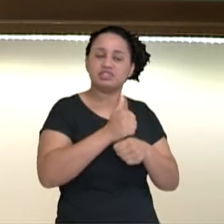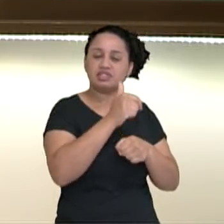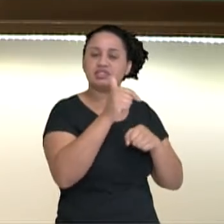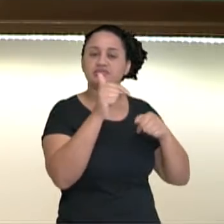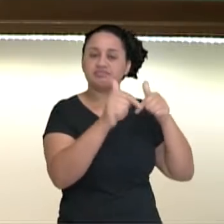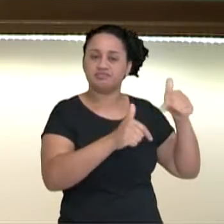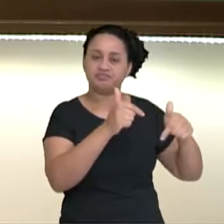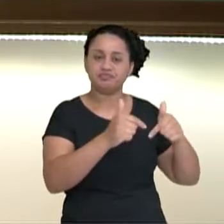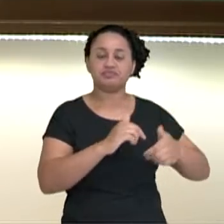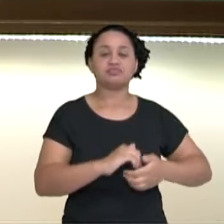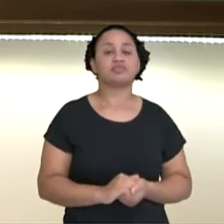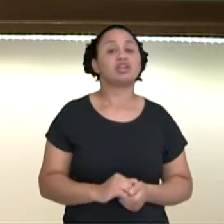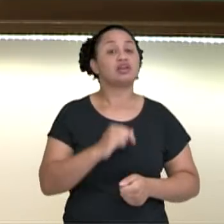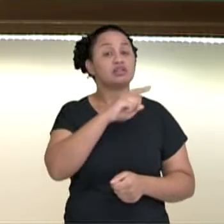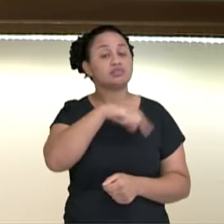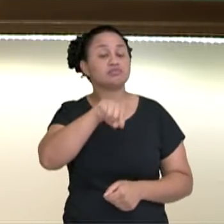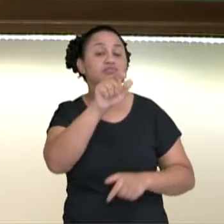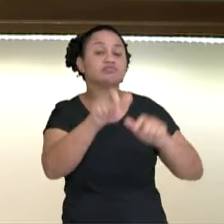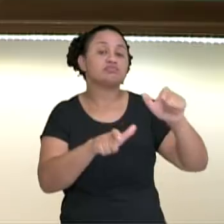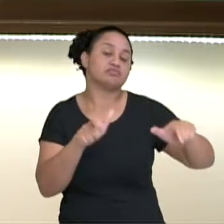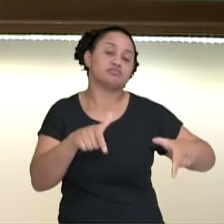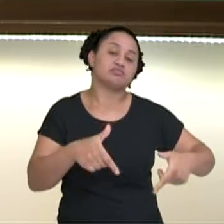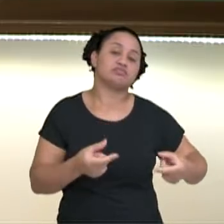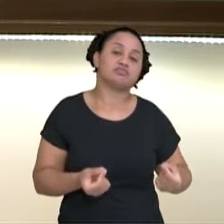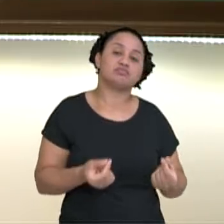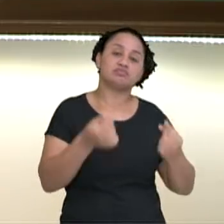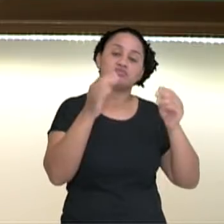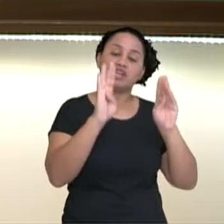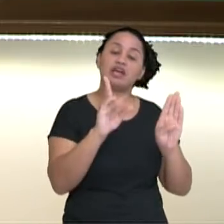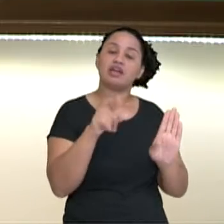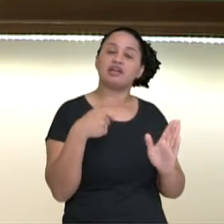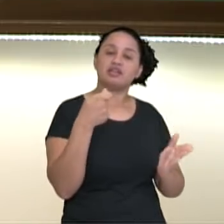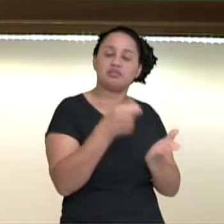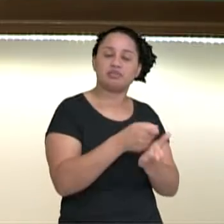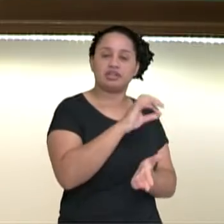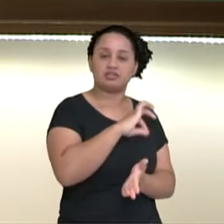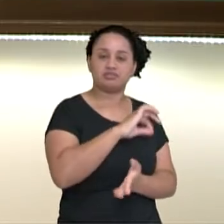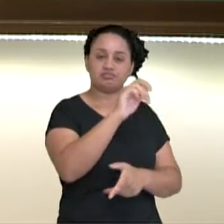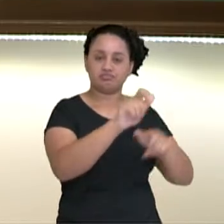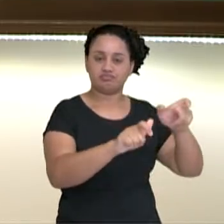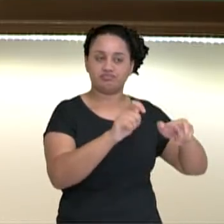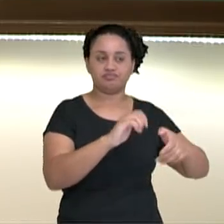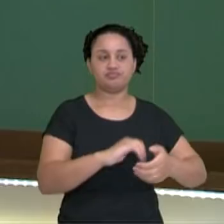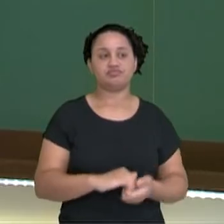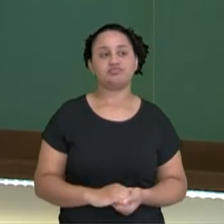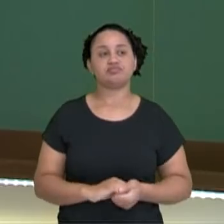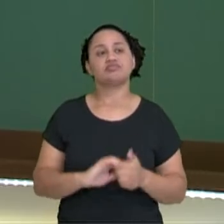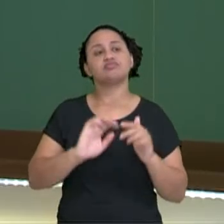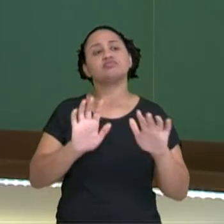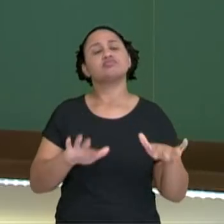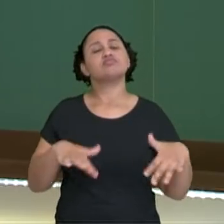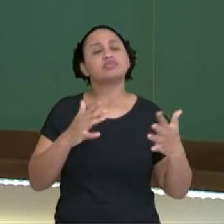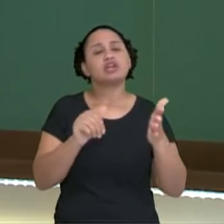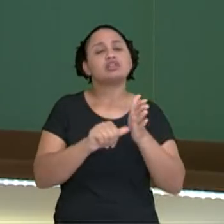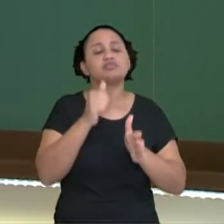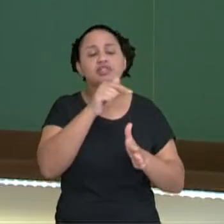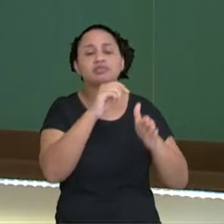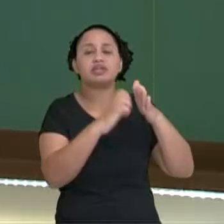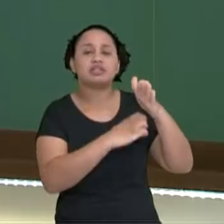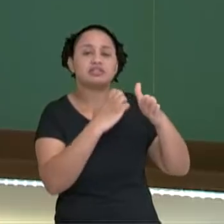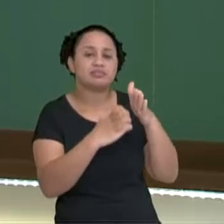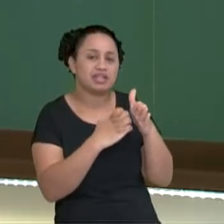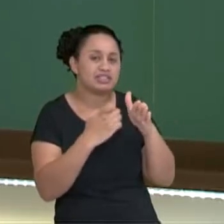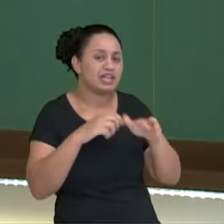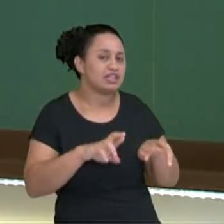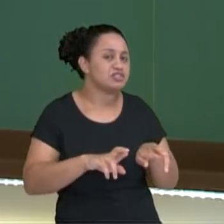das máquinas. São eles quem pagam o trabalhador, o operário. Né? Será que as primeiras fábricas, elas eram